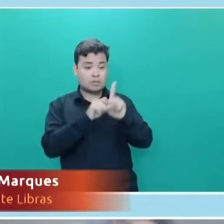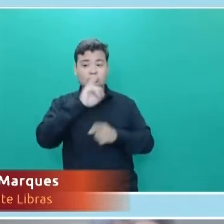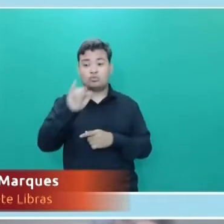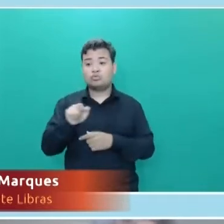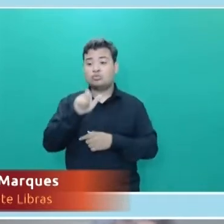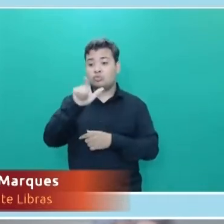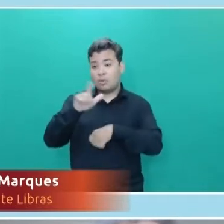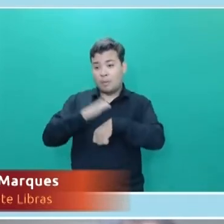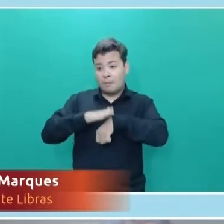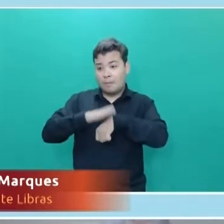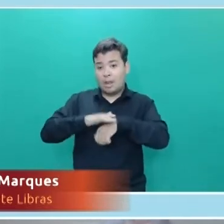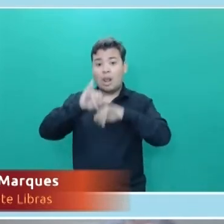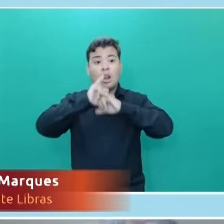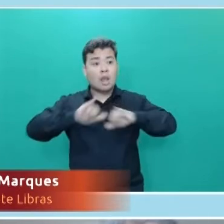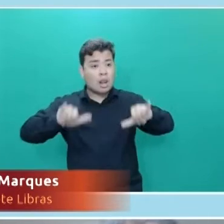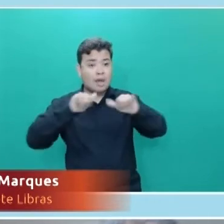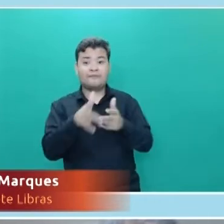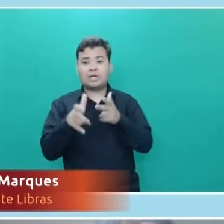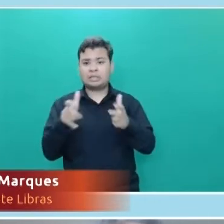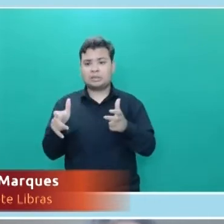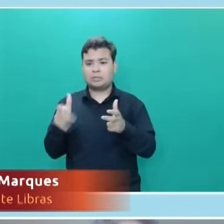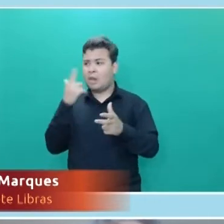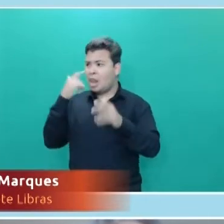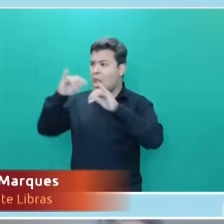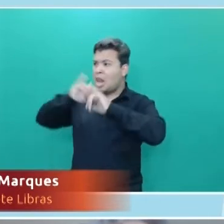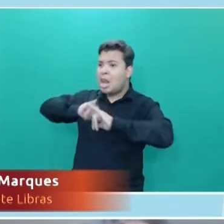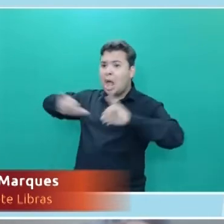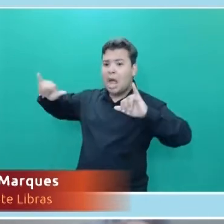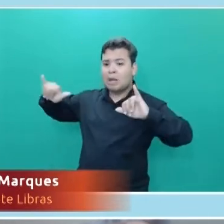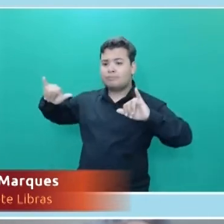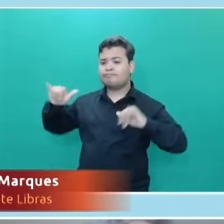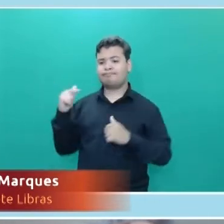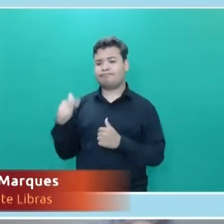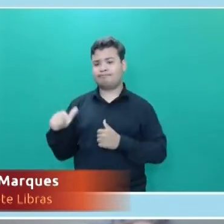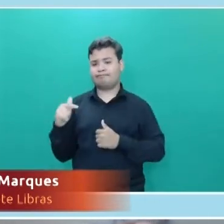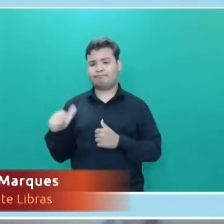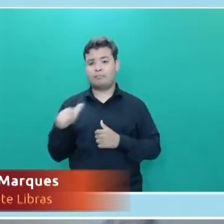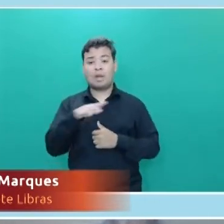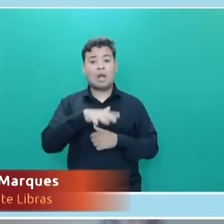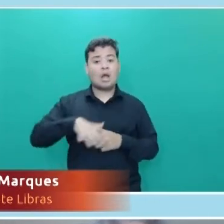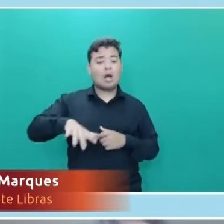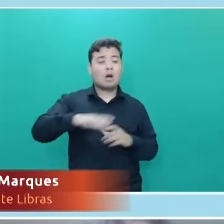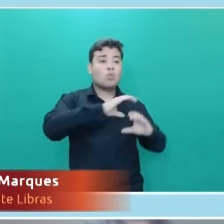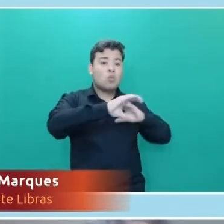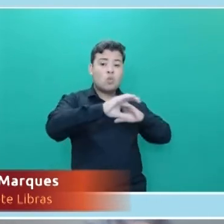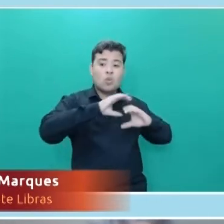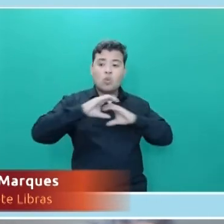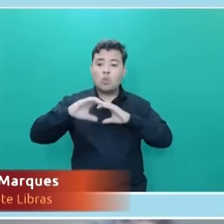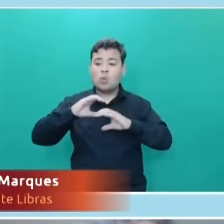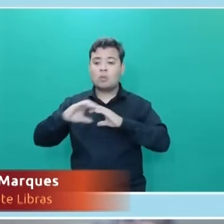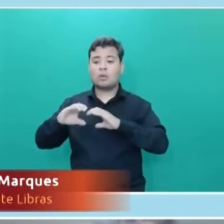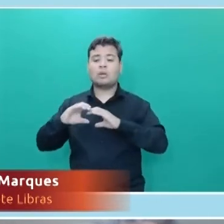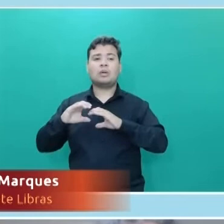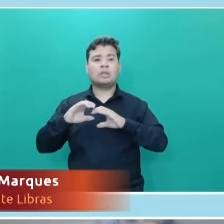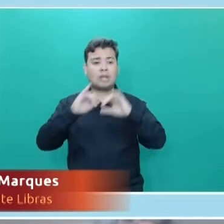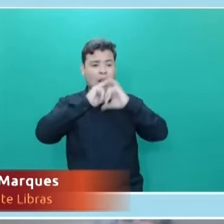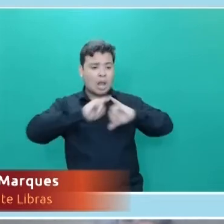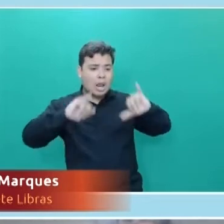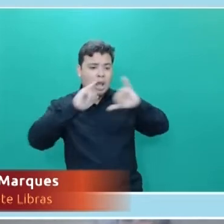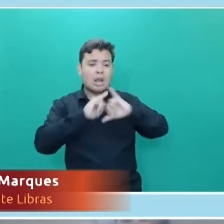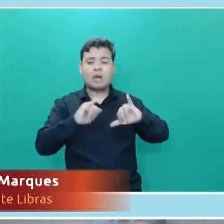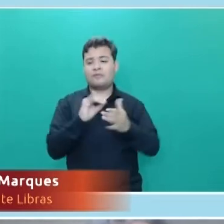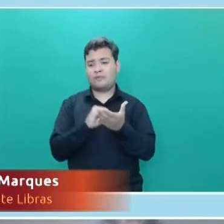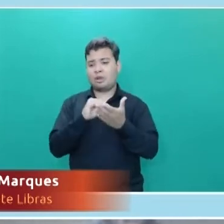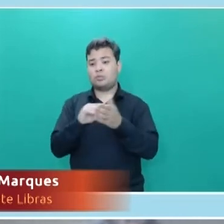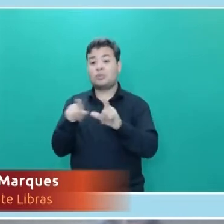não vimos, né, nos grandes meios de comunicação e pelo próprio Ministério da Saúde, campanhas